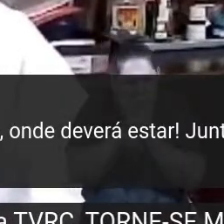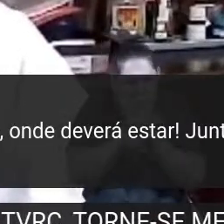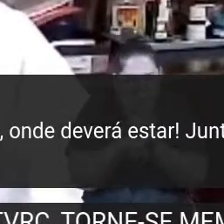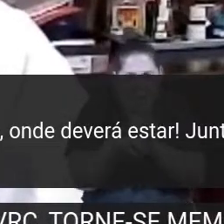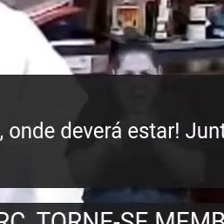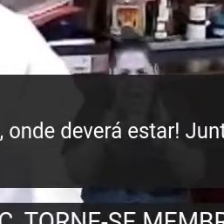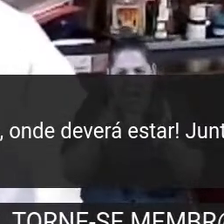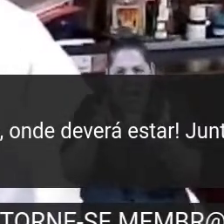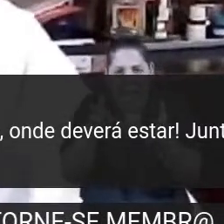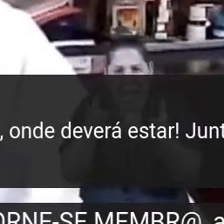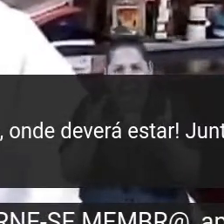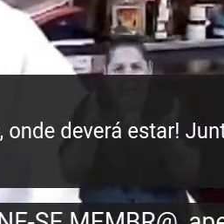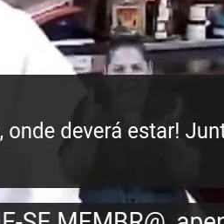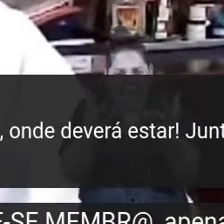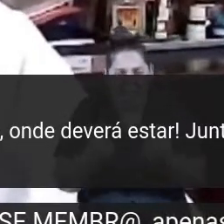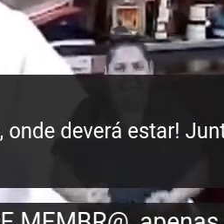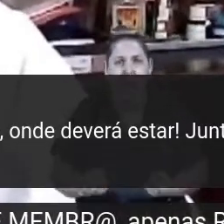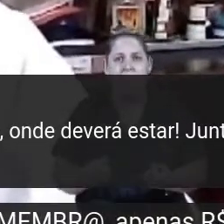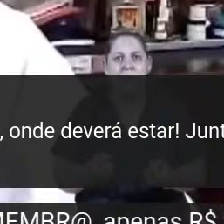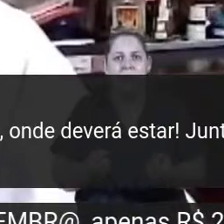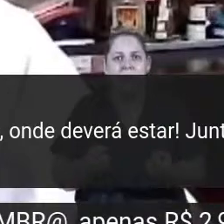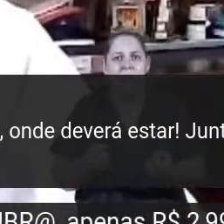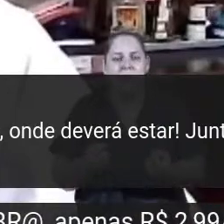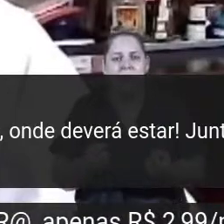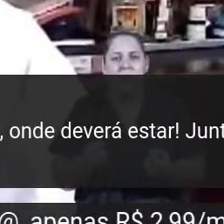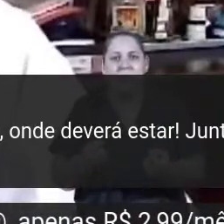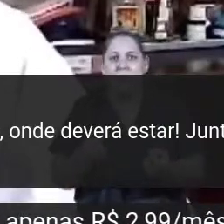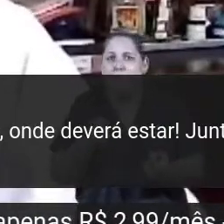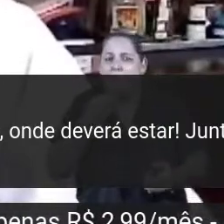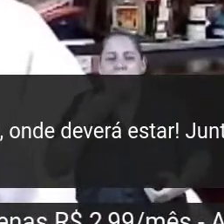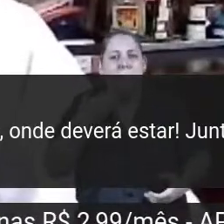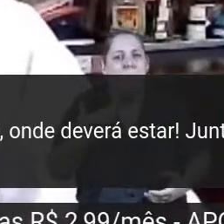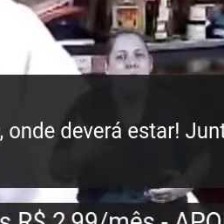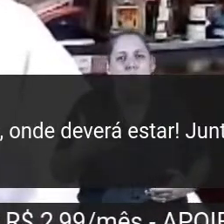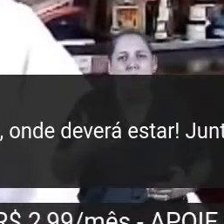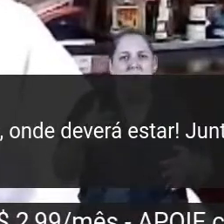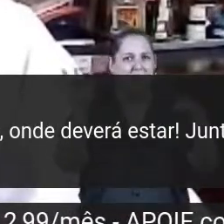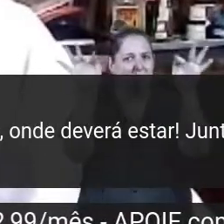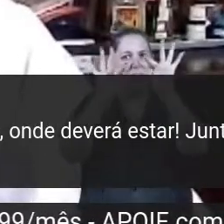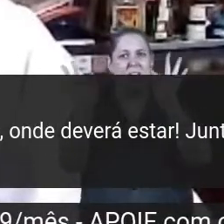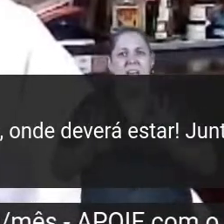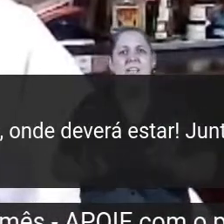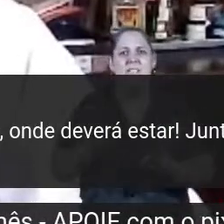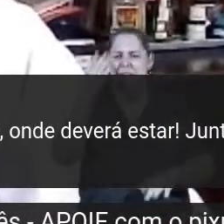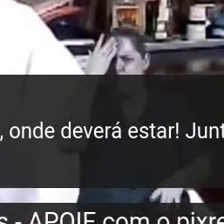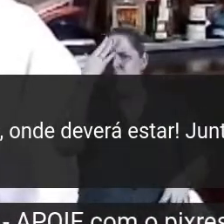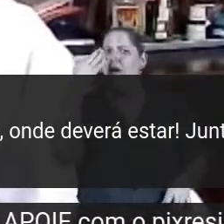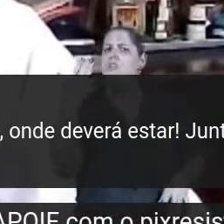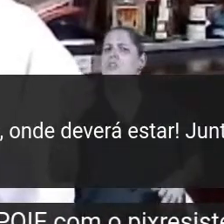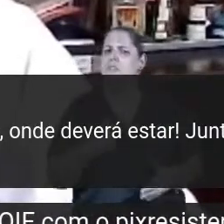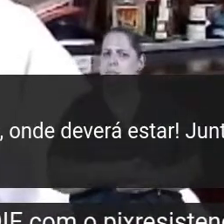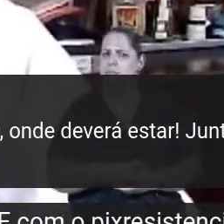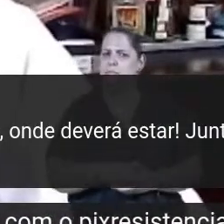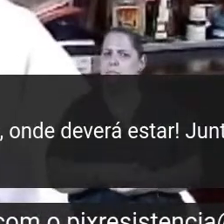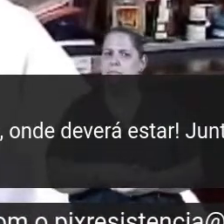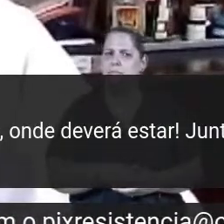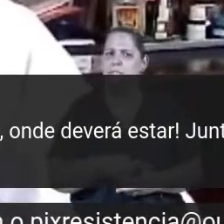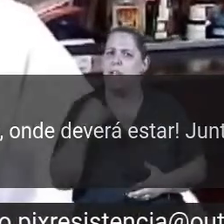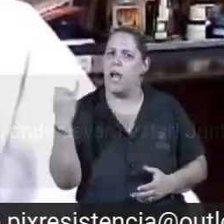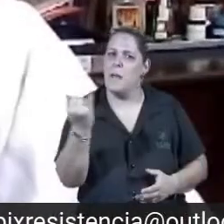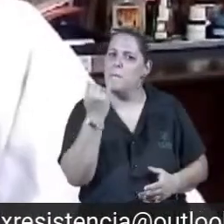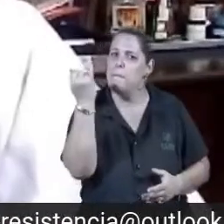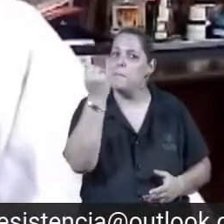uma forma tão radiante, Contarato, que tu não imaginas a